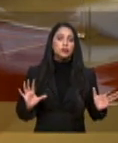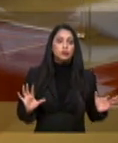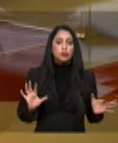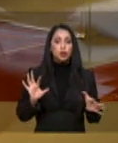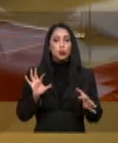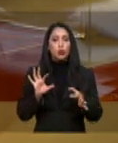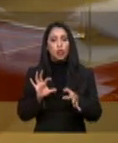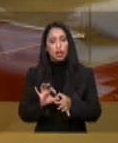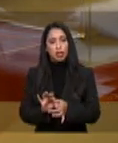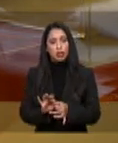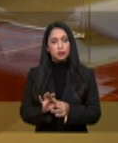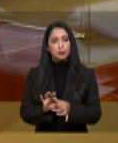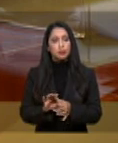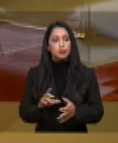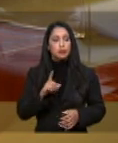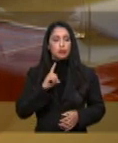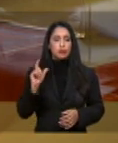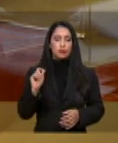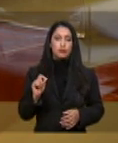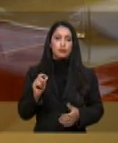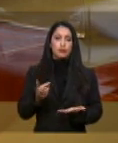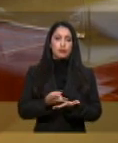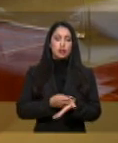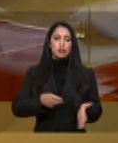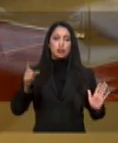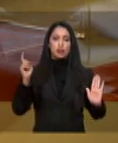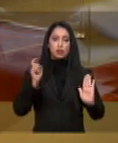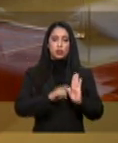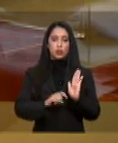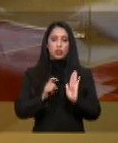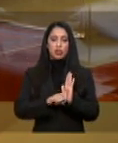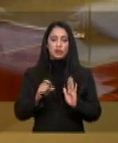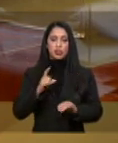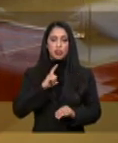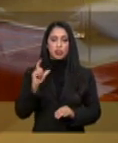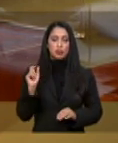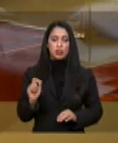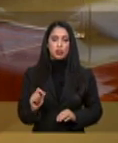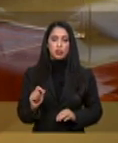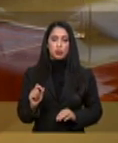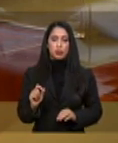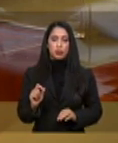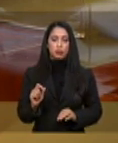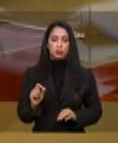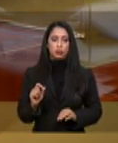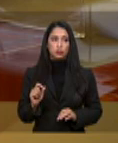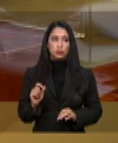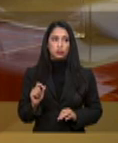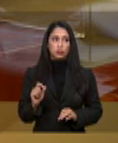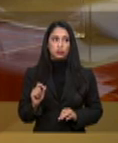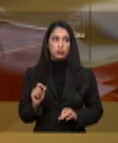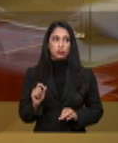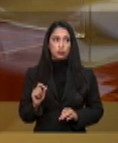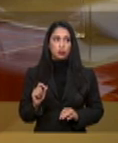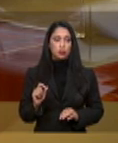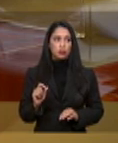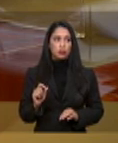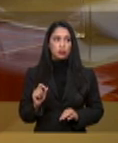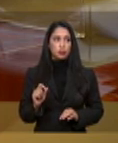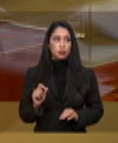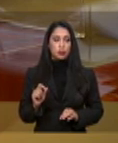à constituição definitiva do crédito tributário, continua vinculada à apuração de quem deve e de